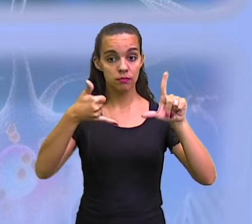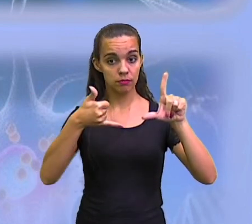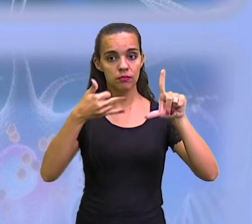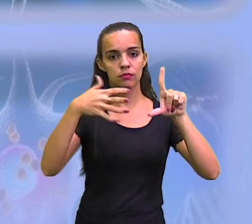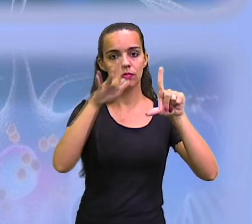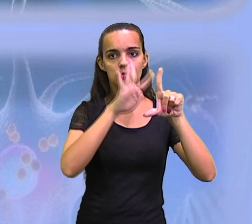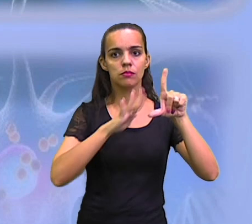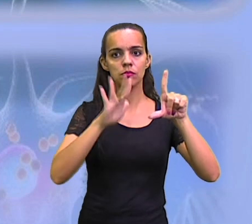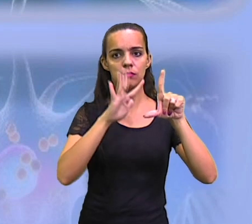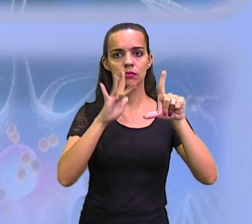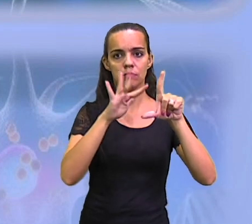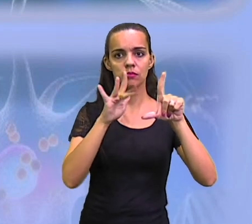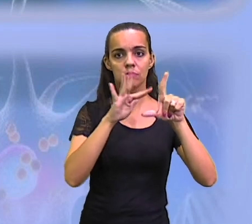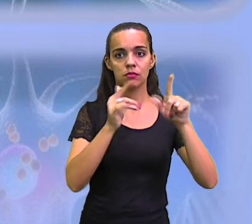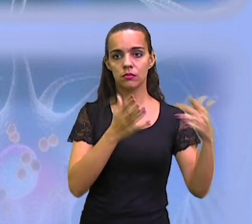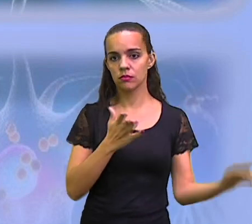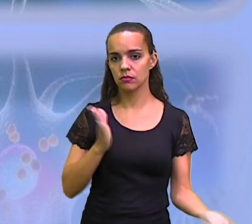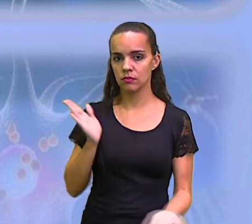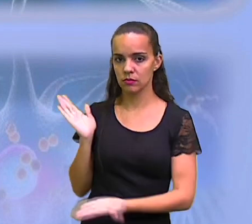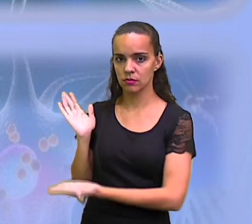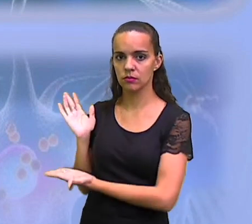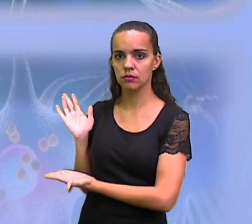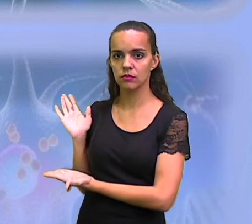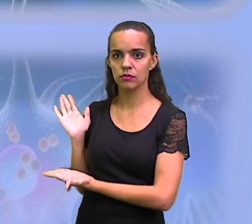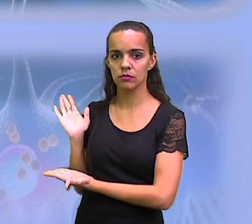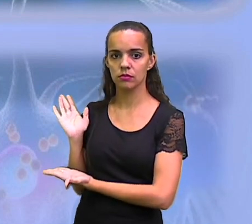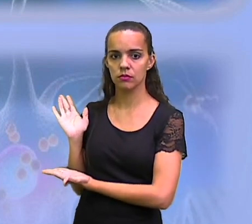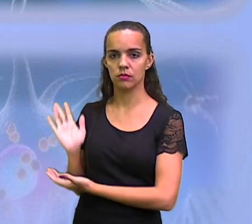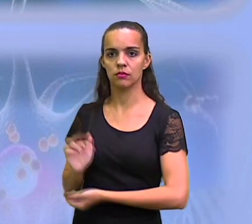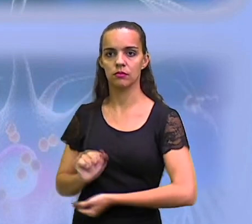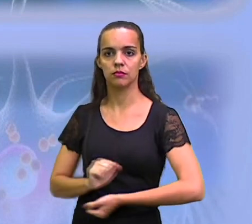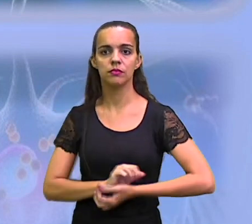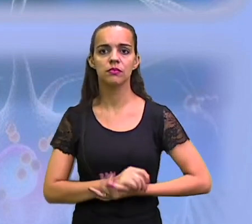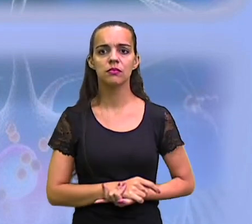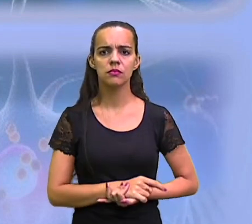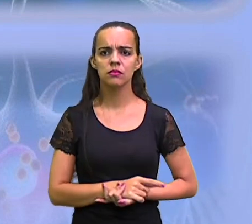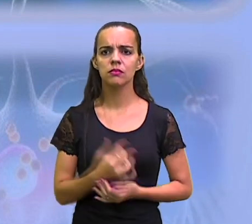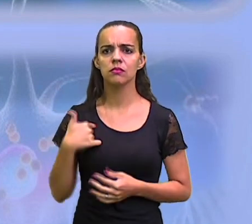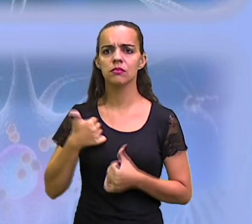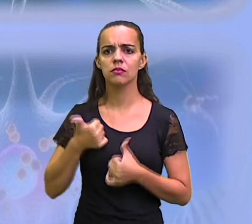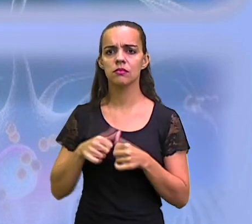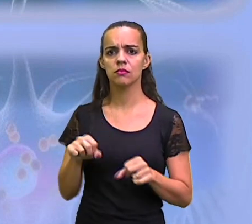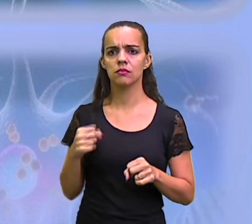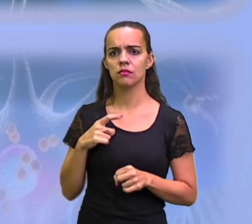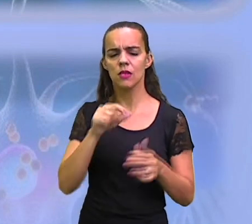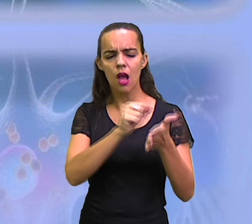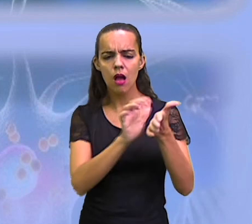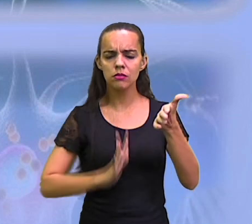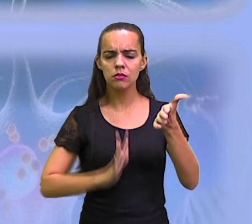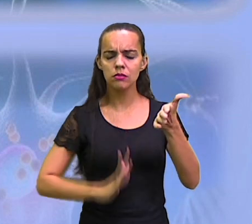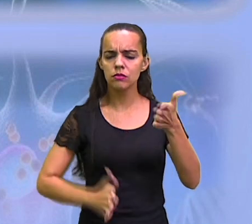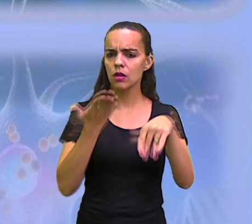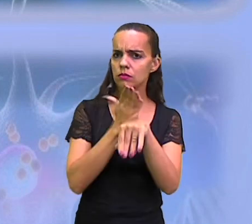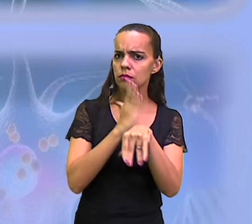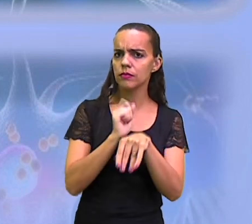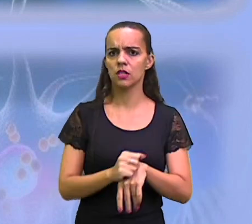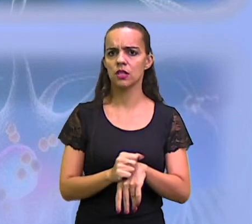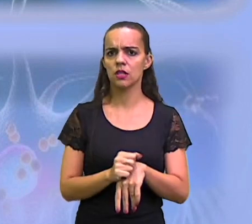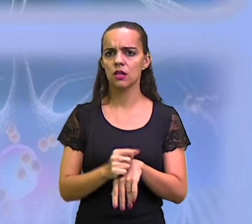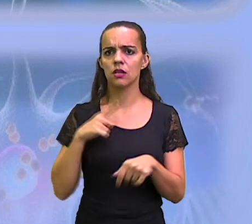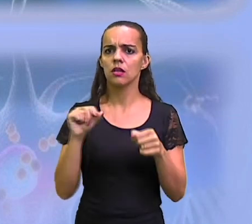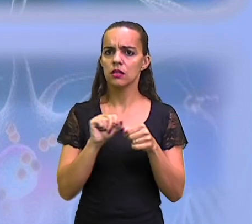sua câmera para o celular na imagem que aparece aí no canto da tela. Realizar suas atividades. Você também